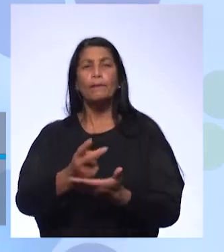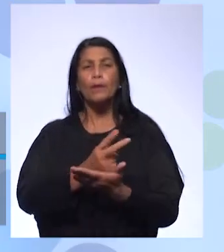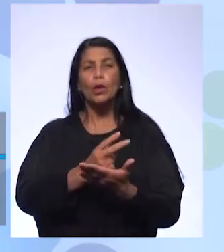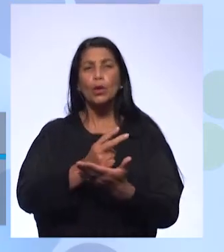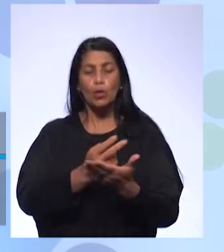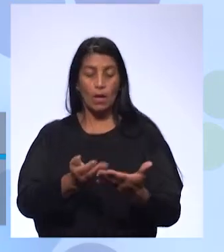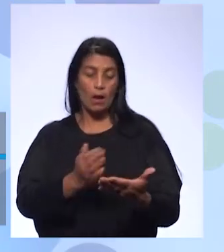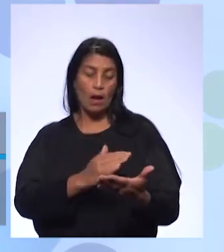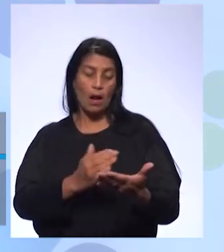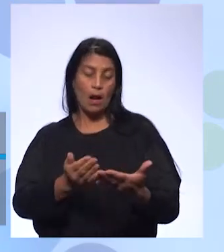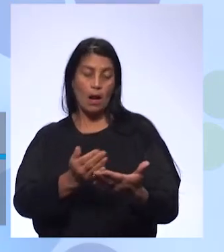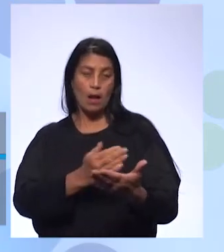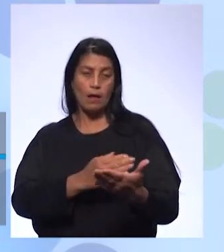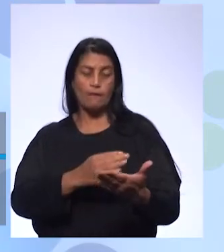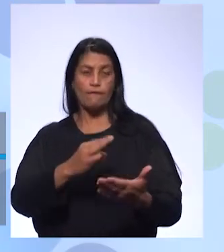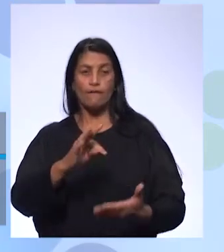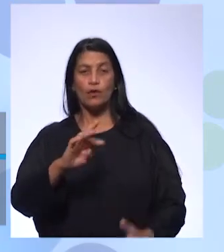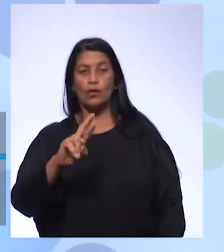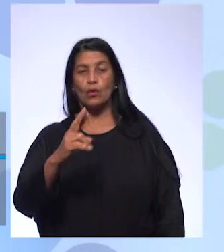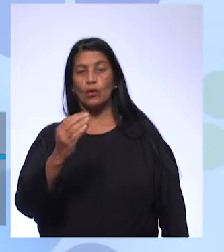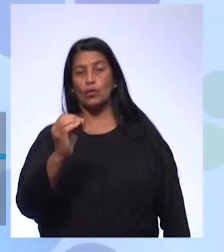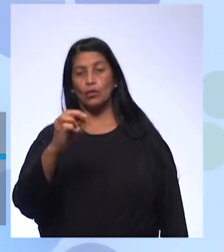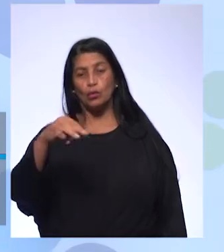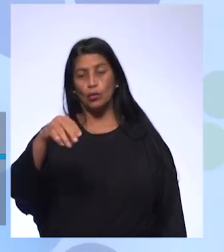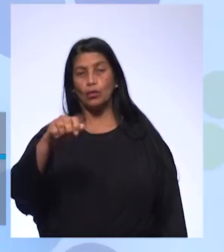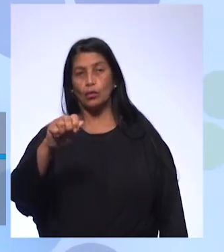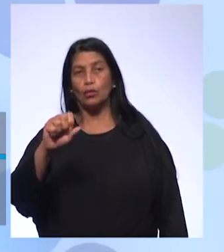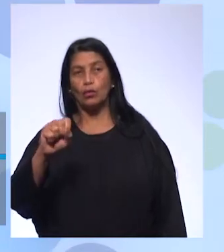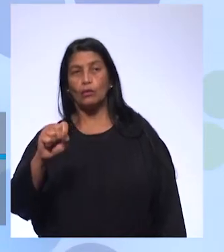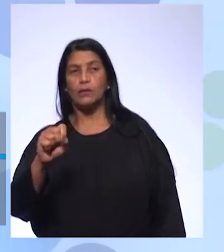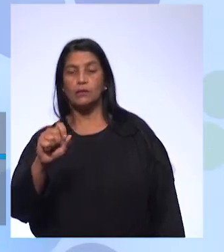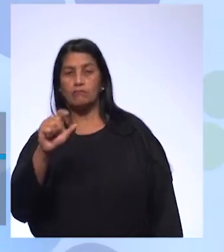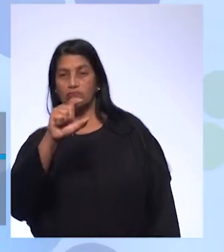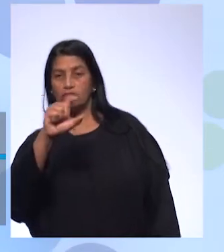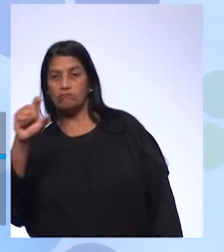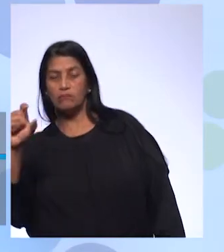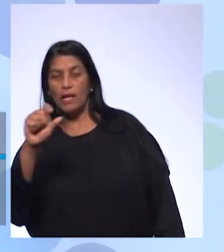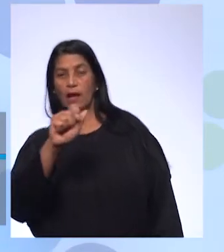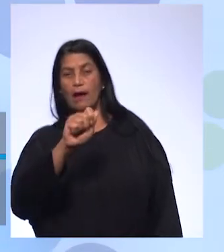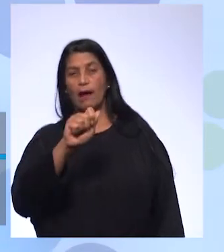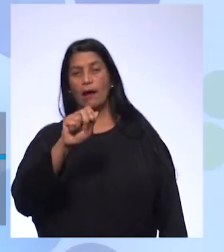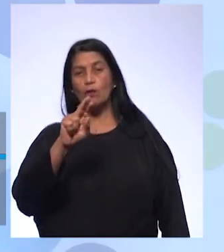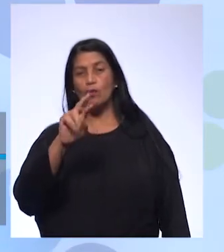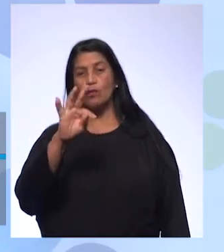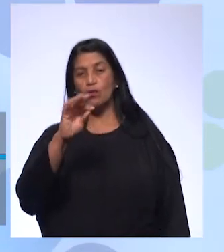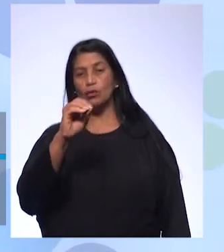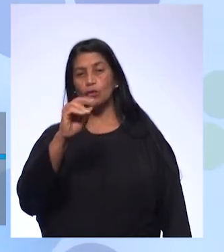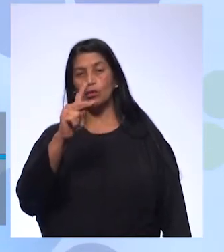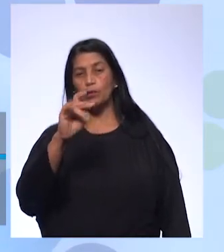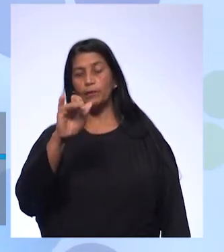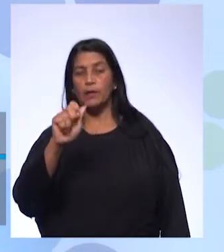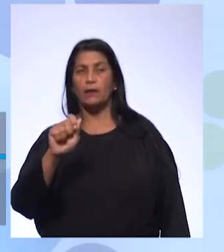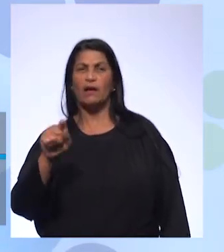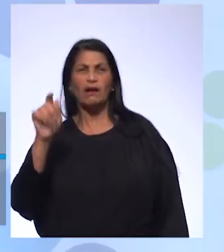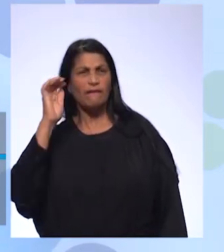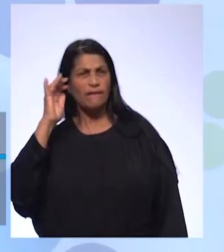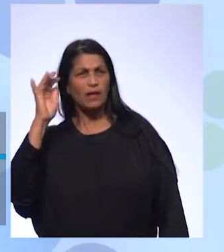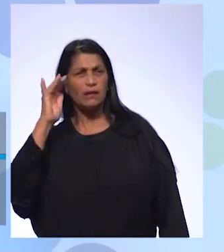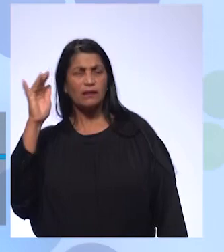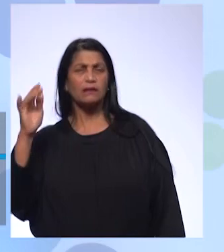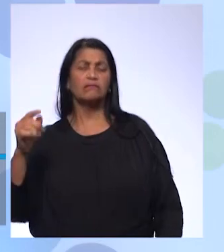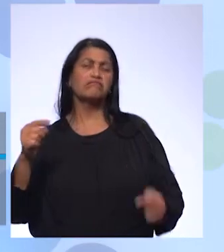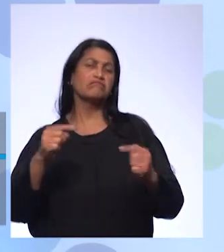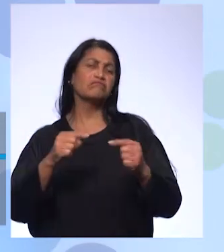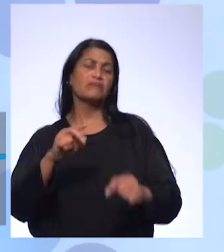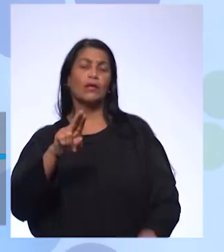Thomas Moros, né, A Utopia, tá? E, na verdade, essas teorias elas foram classificadas como utópicas,